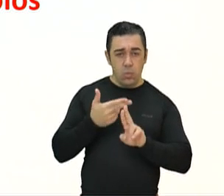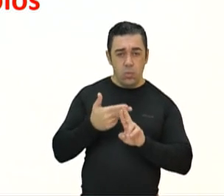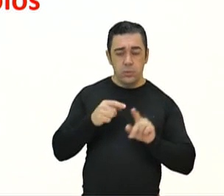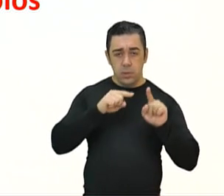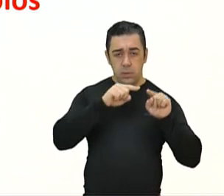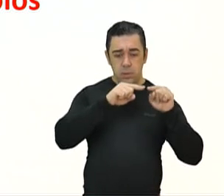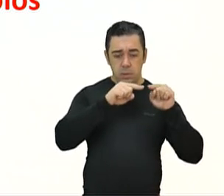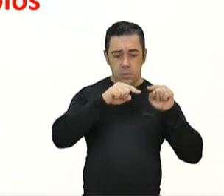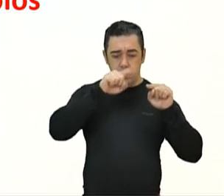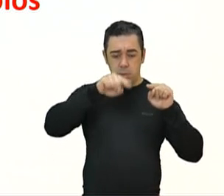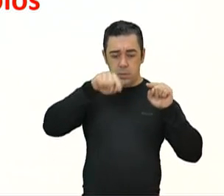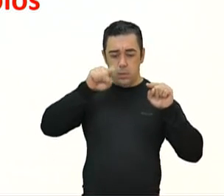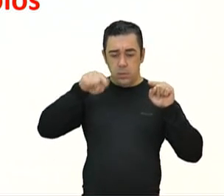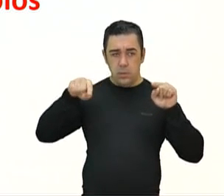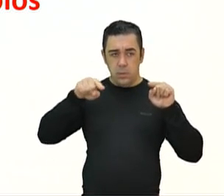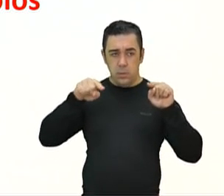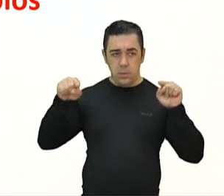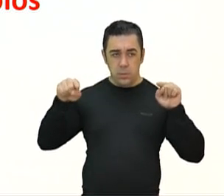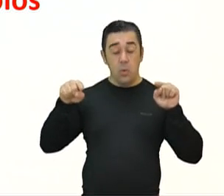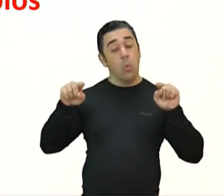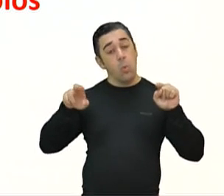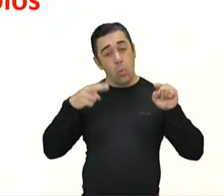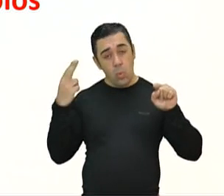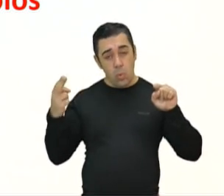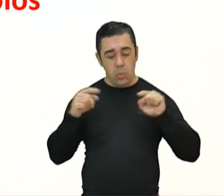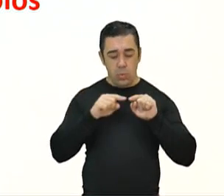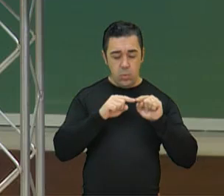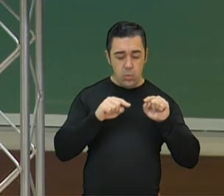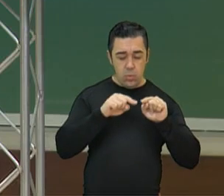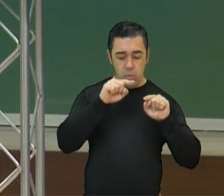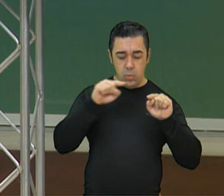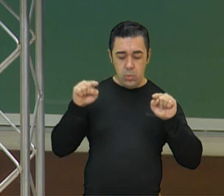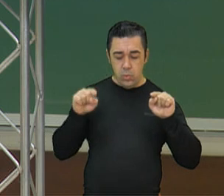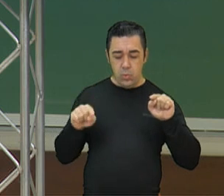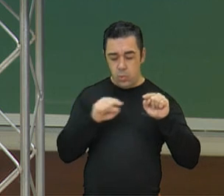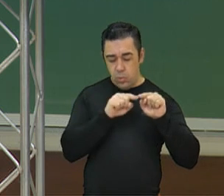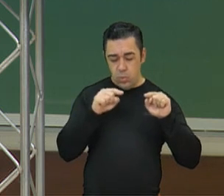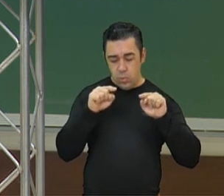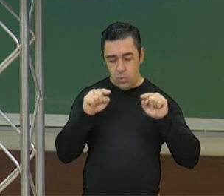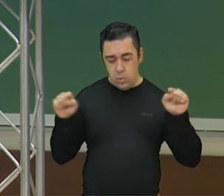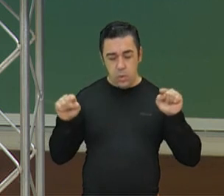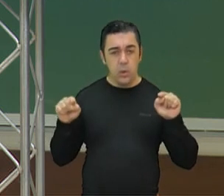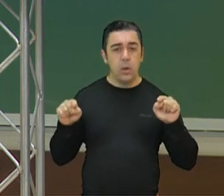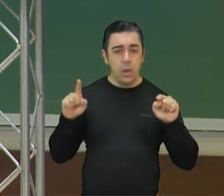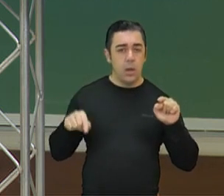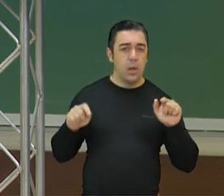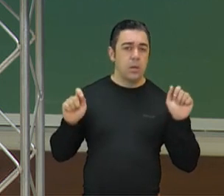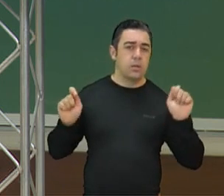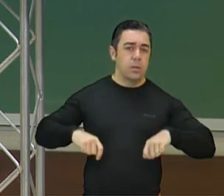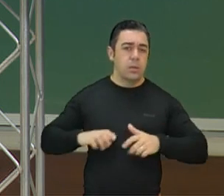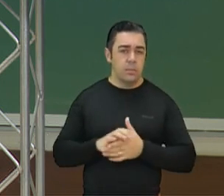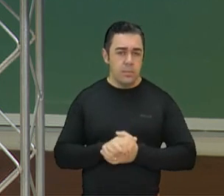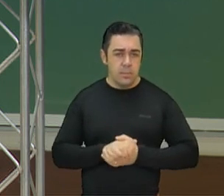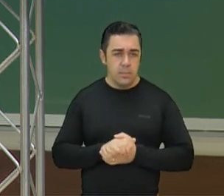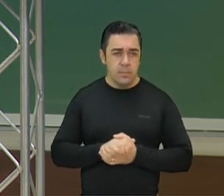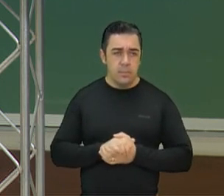é isso aqui, ó. Pode ser representado por esse retângulo aqui também no circuito, tá?